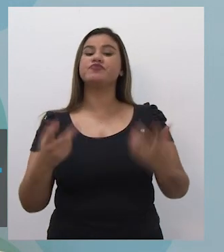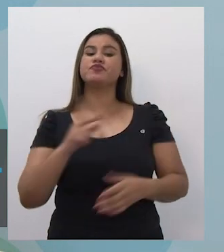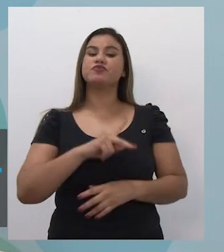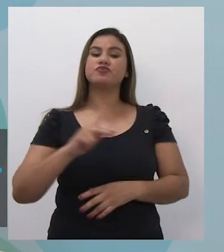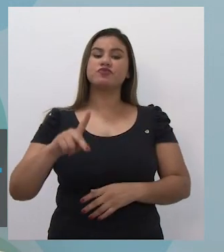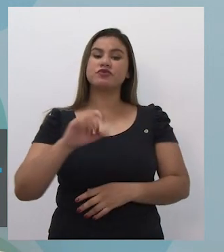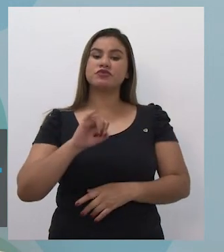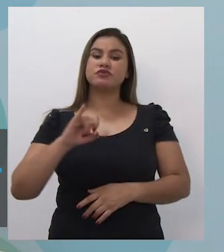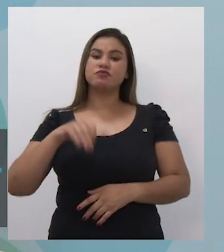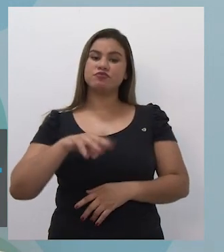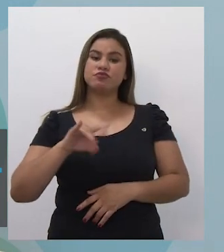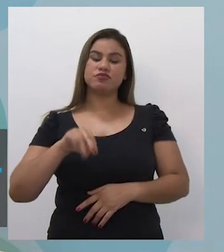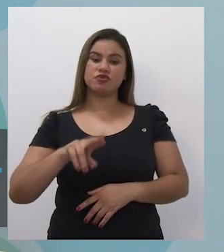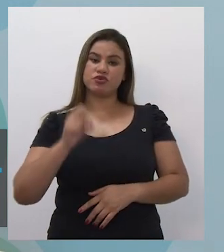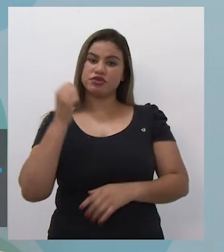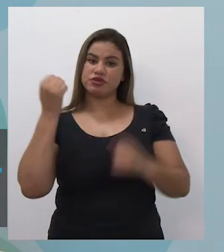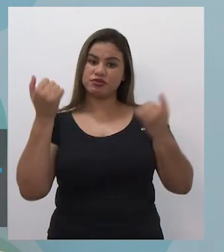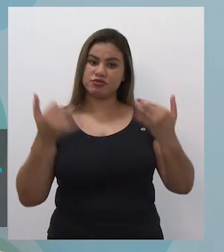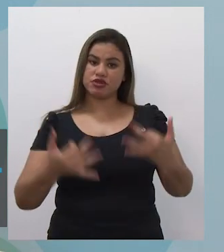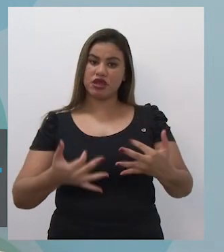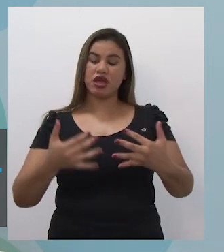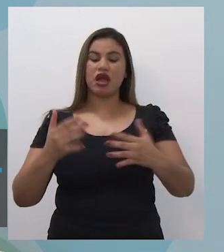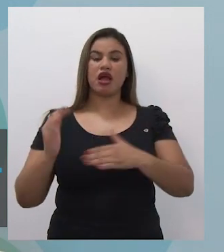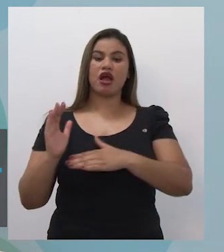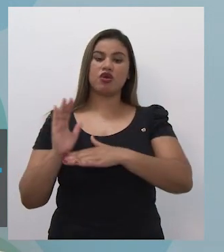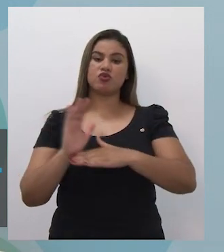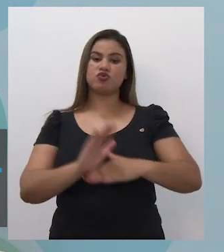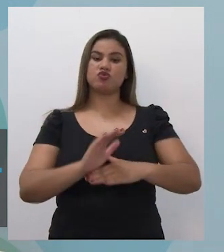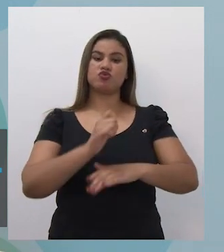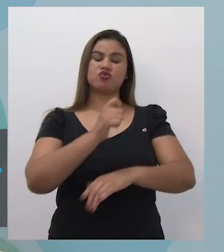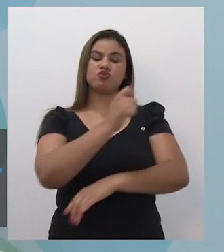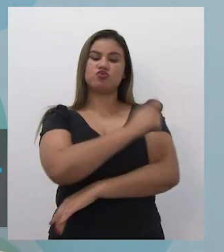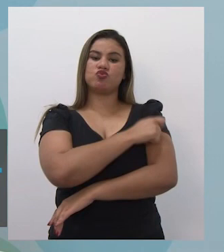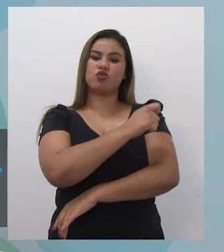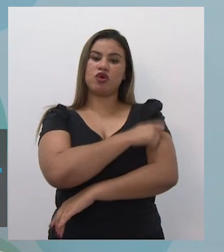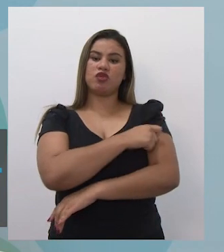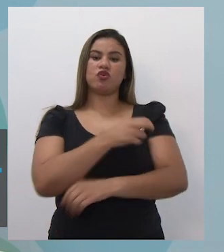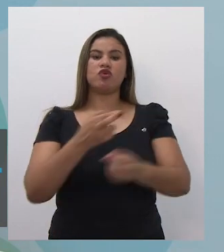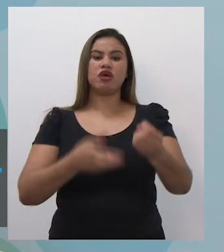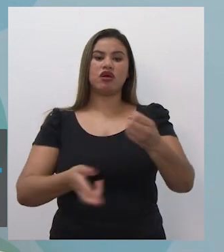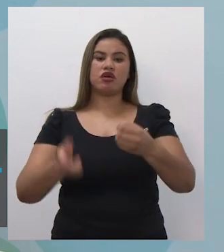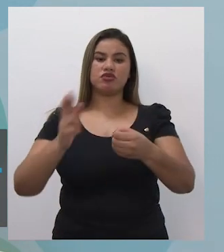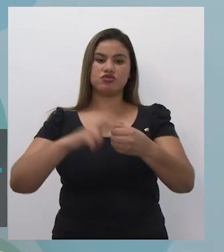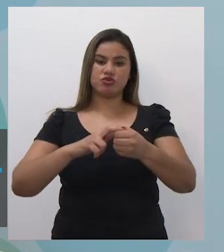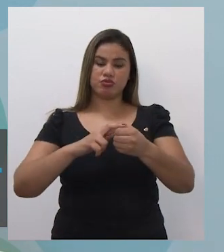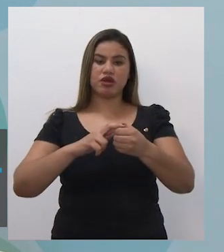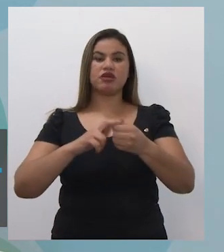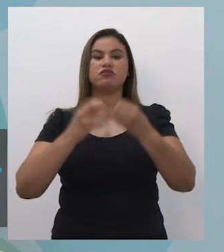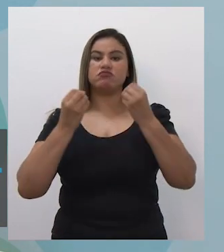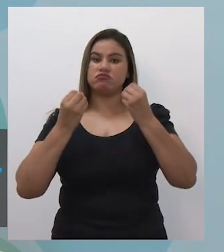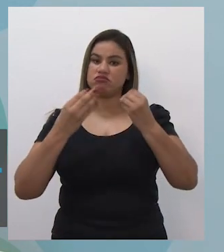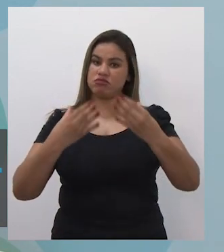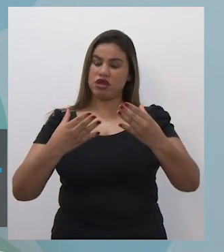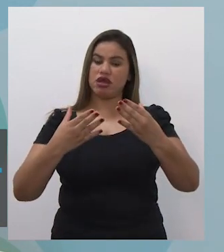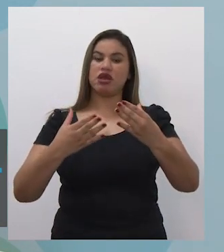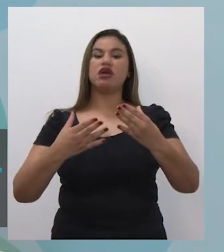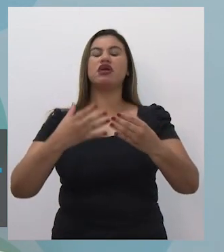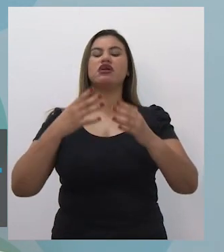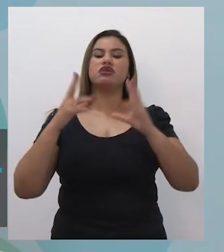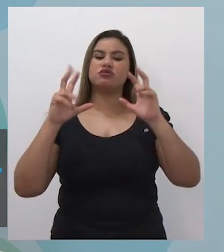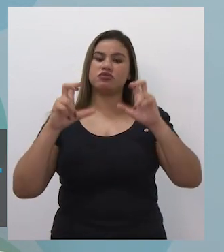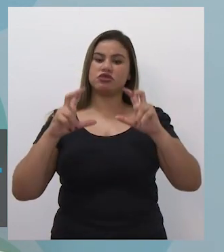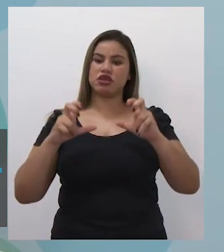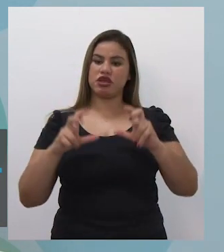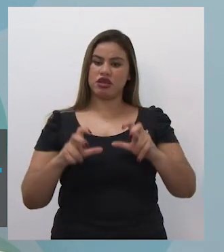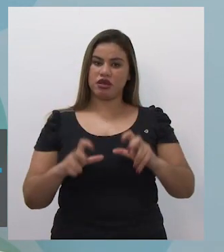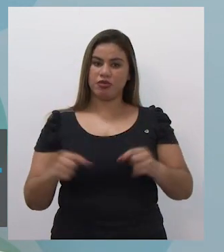diz o seguinte, levando o aluno a retomada eficaz e uma abordagem significativa, para que o mesmo possa